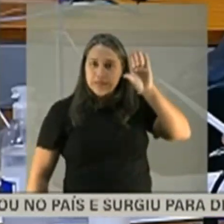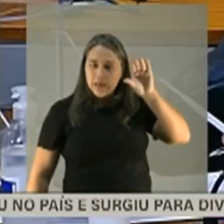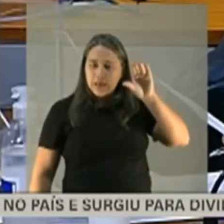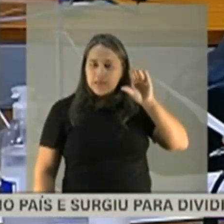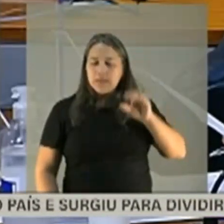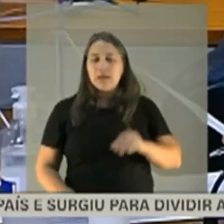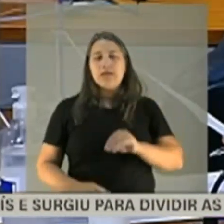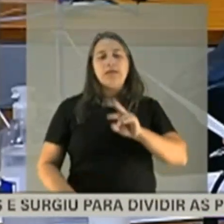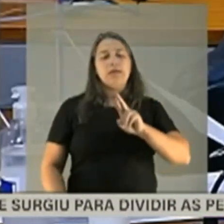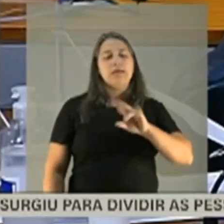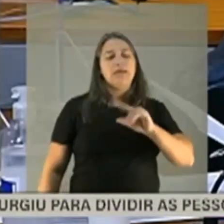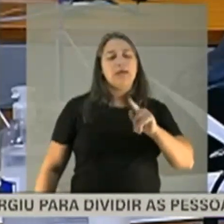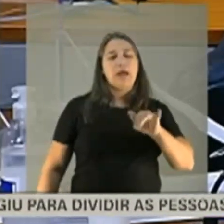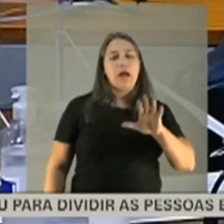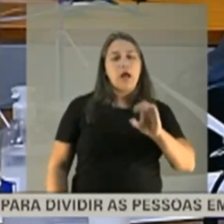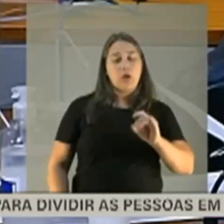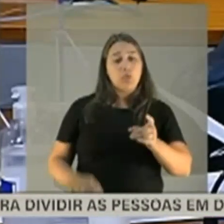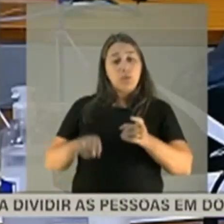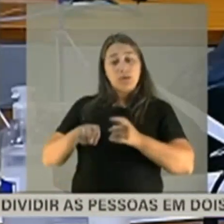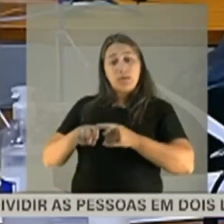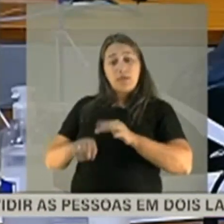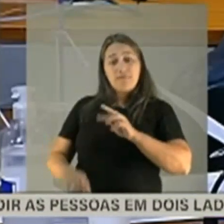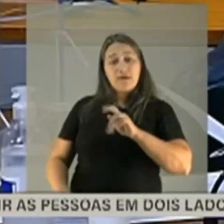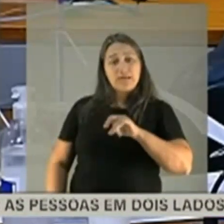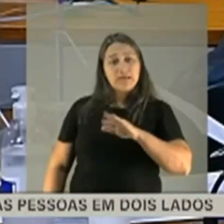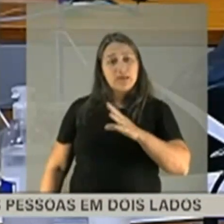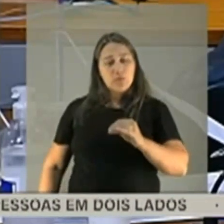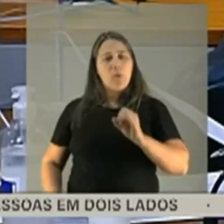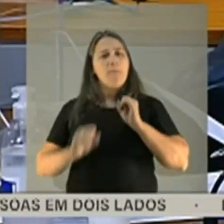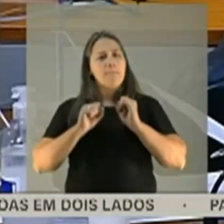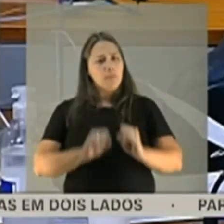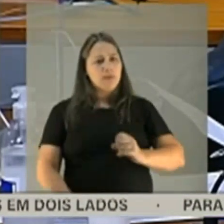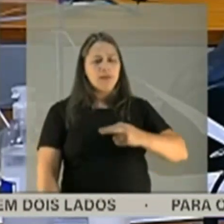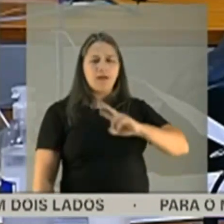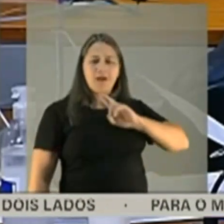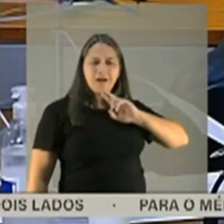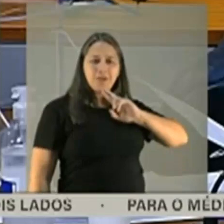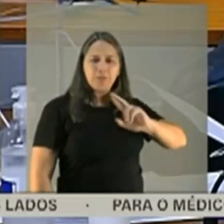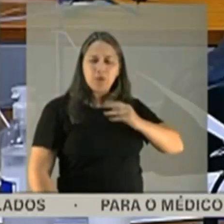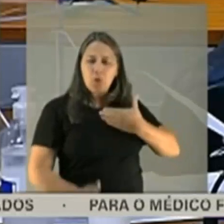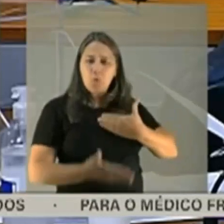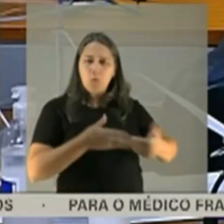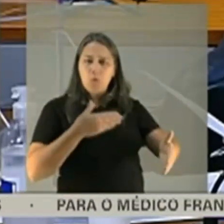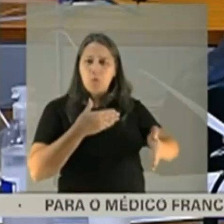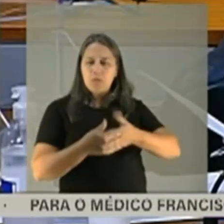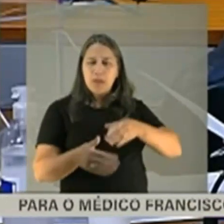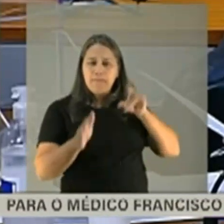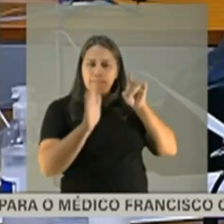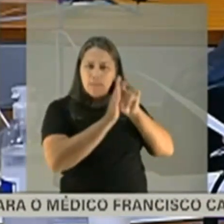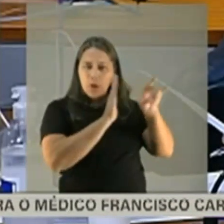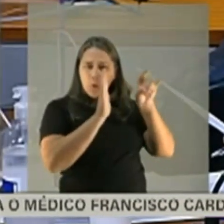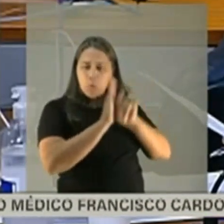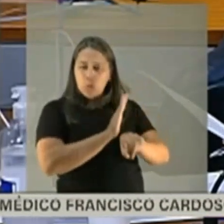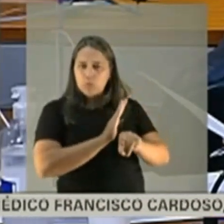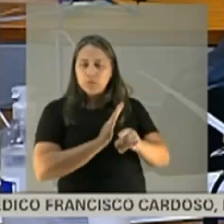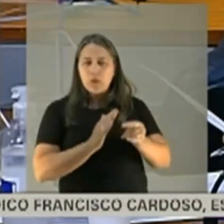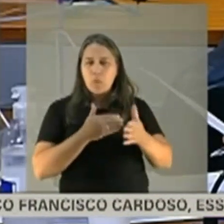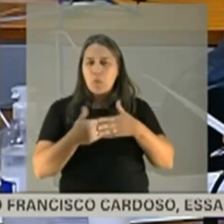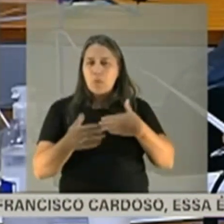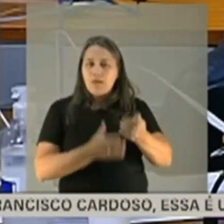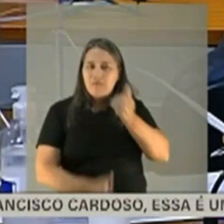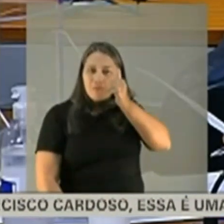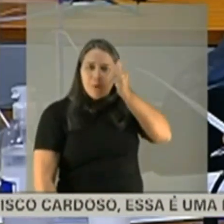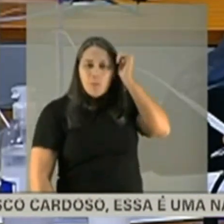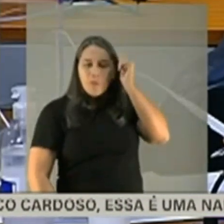e o doutor Francisco, médico, poderiam responder à altura qualquer vestibular, qualquer pergunta que